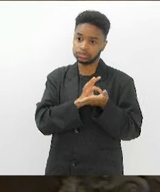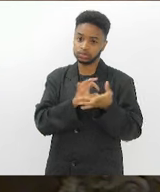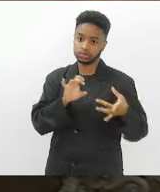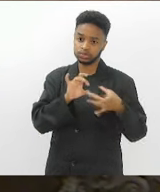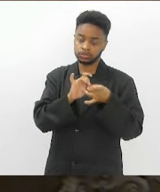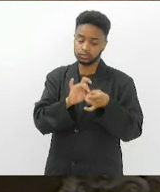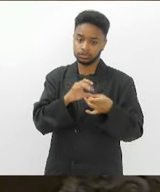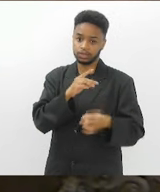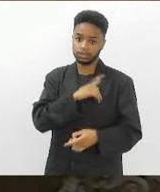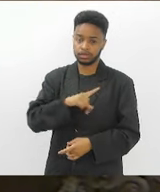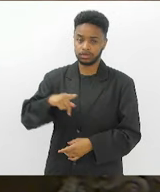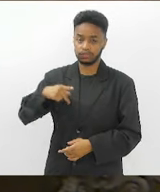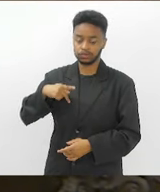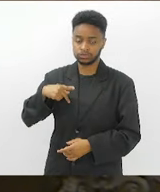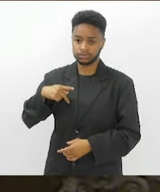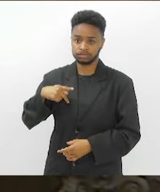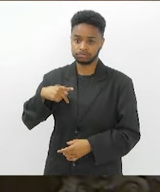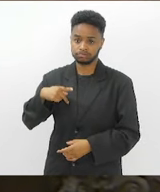Pública